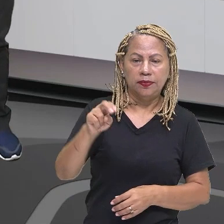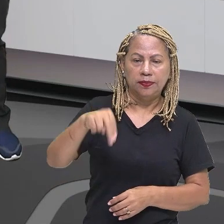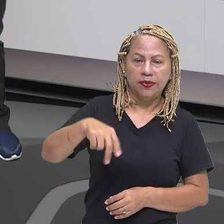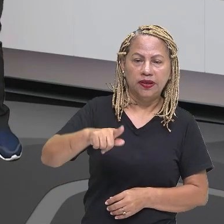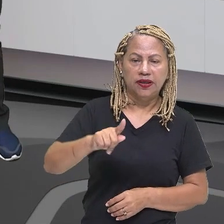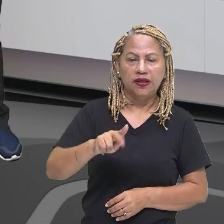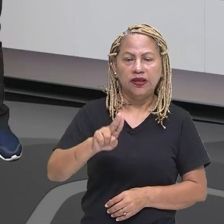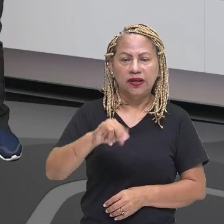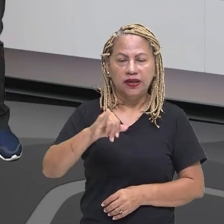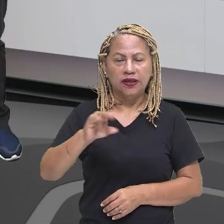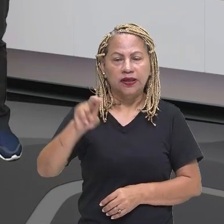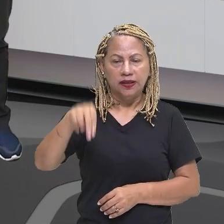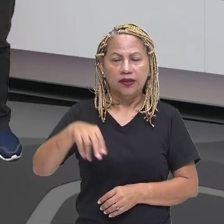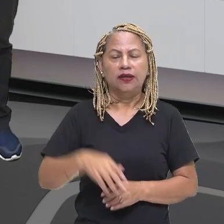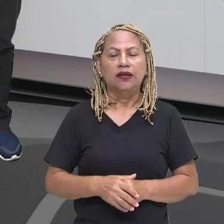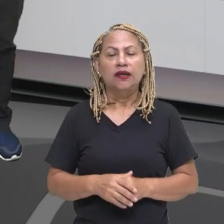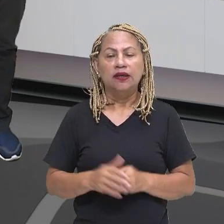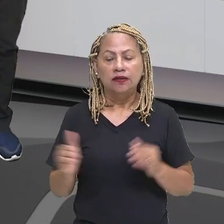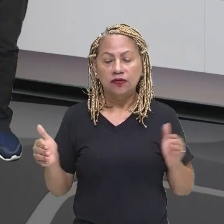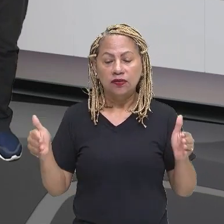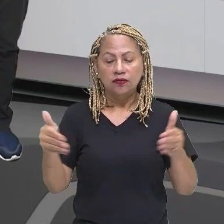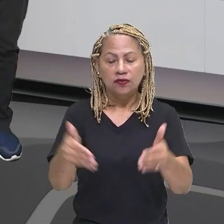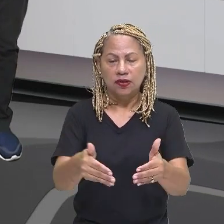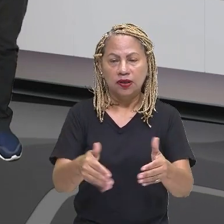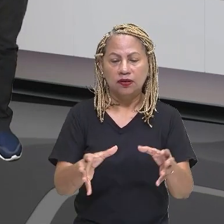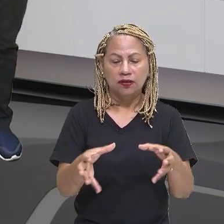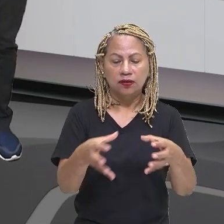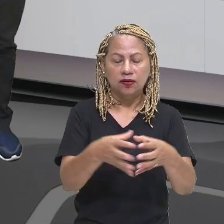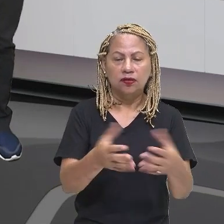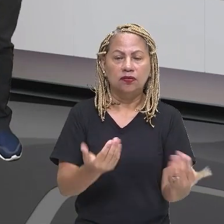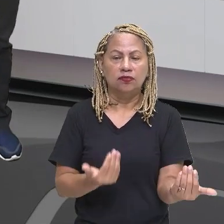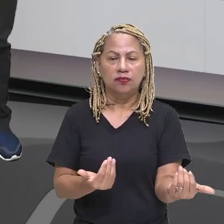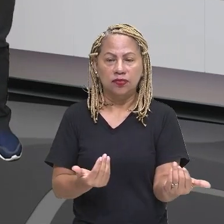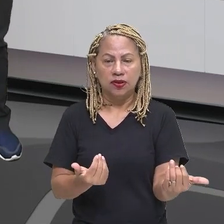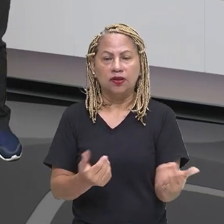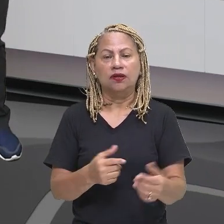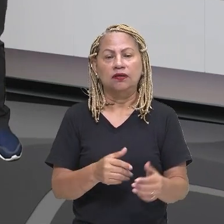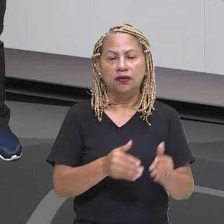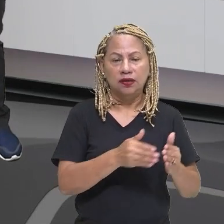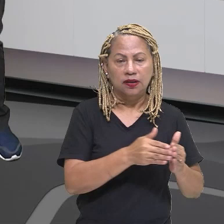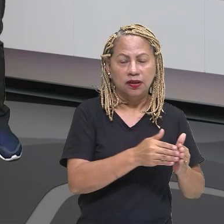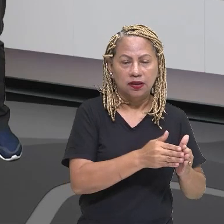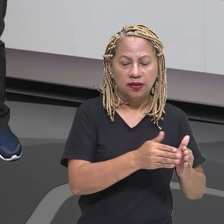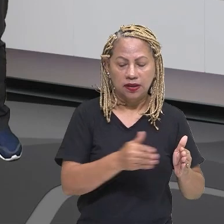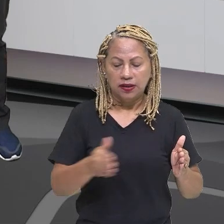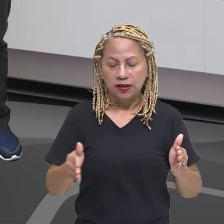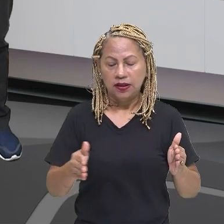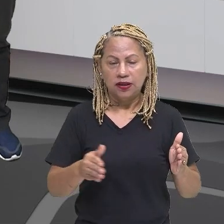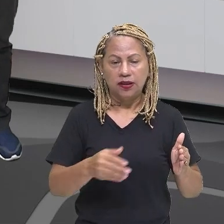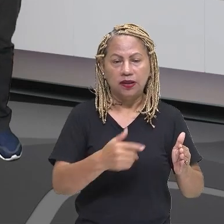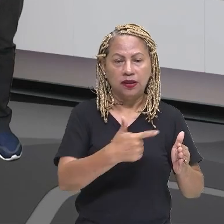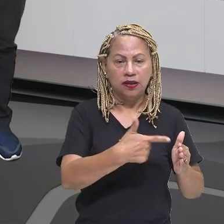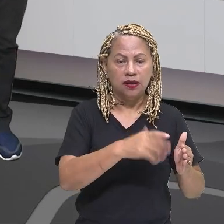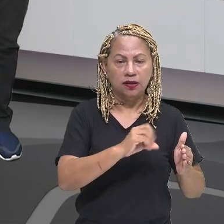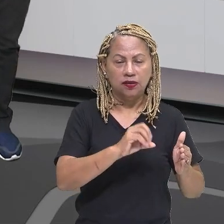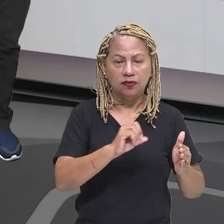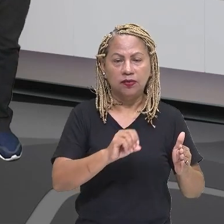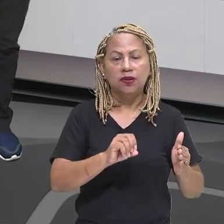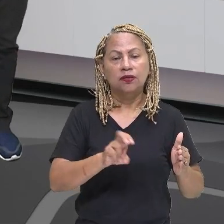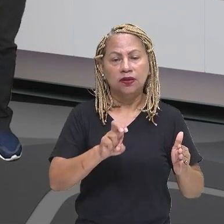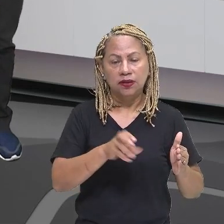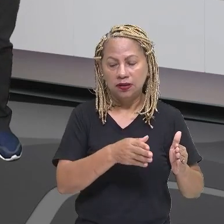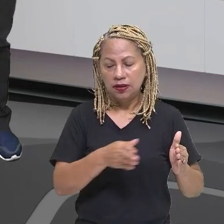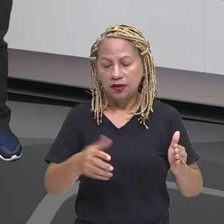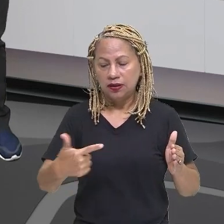público infanto-juvenil e que funcionou de 2005 até 2017. Olha só, bem longo, né? Ele ficou online